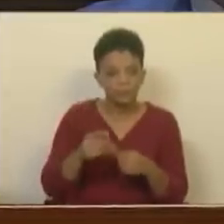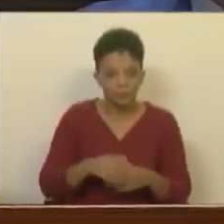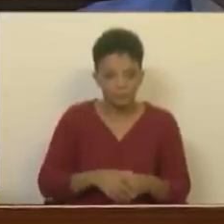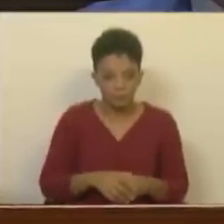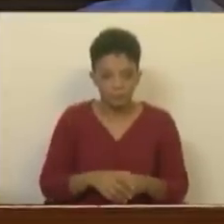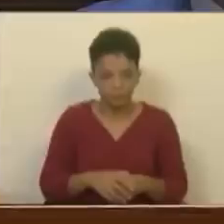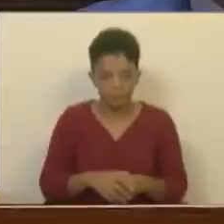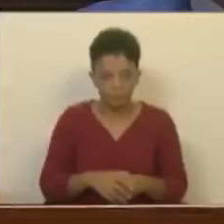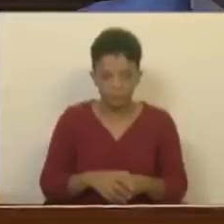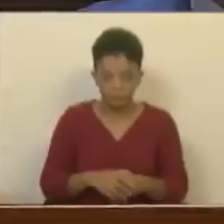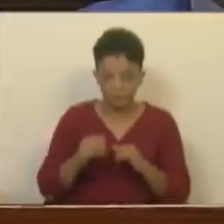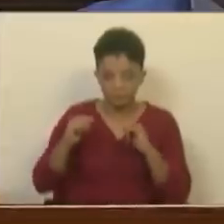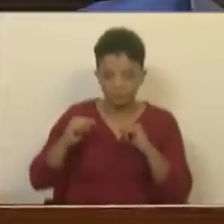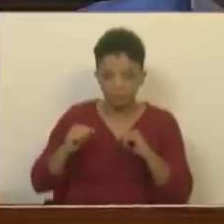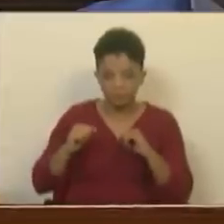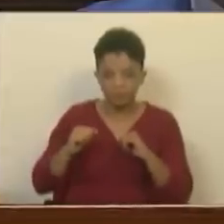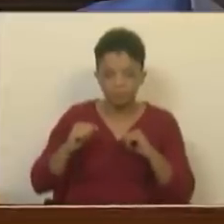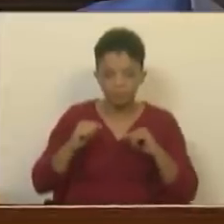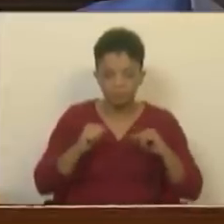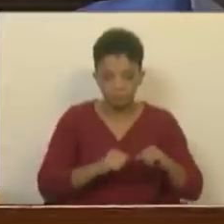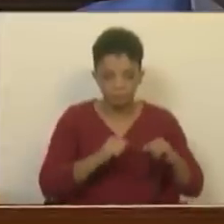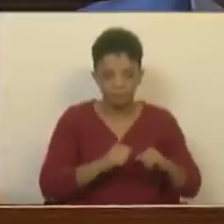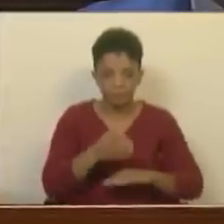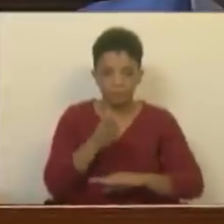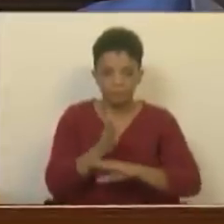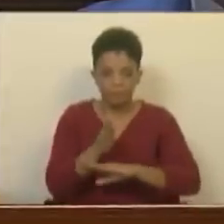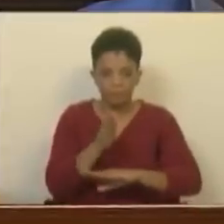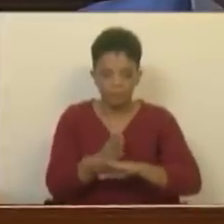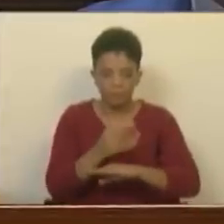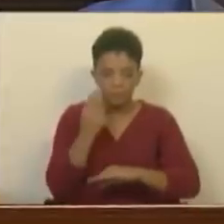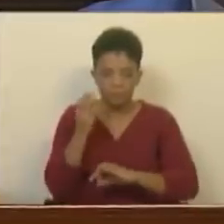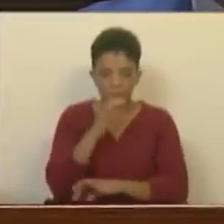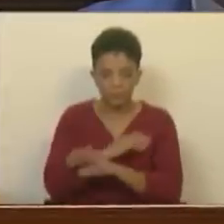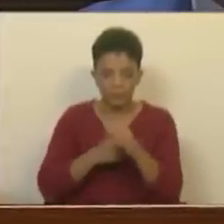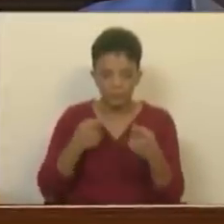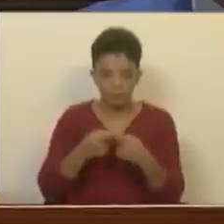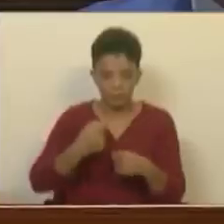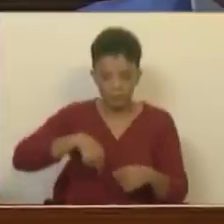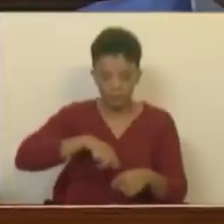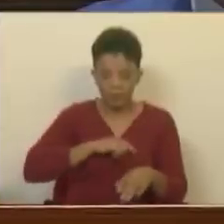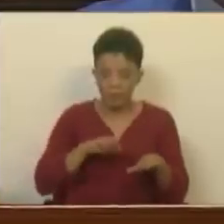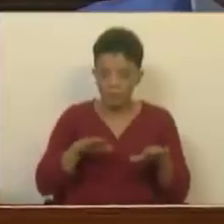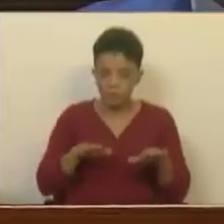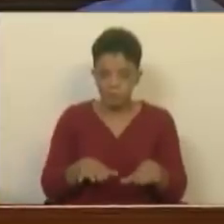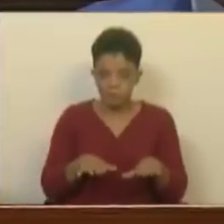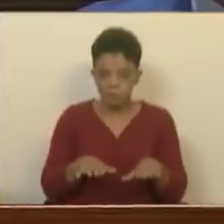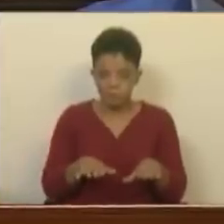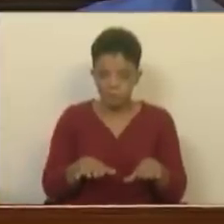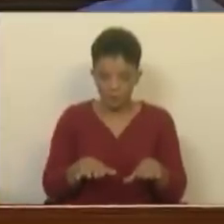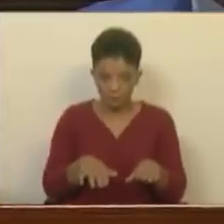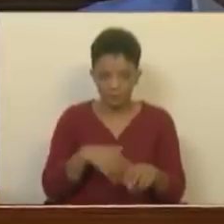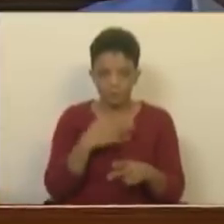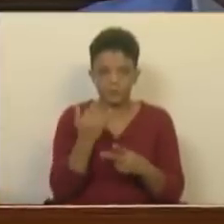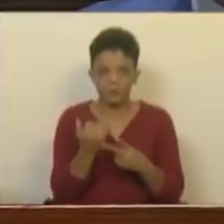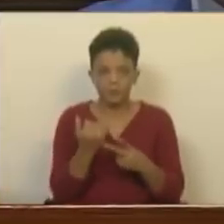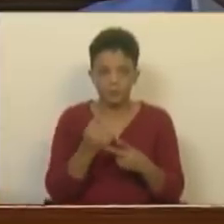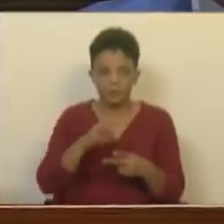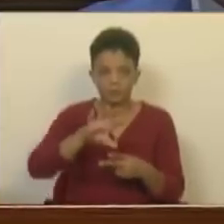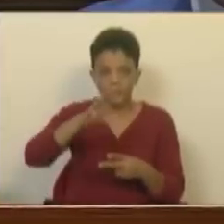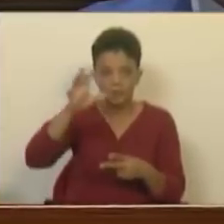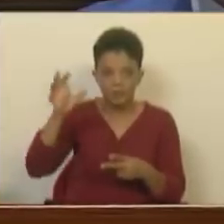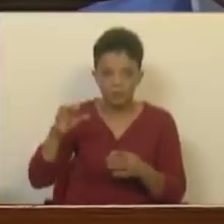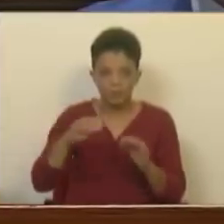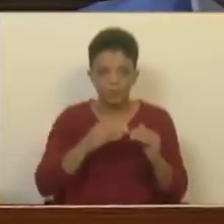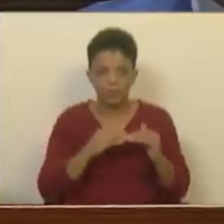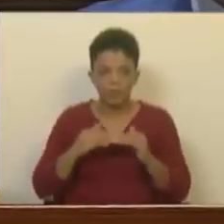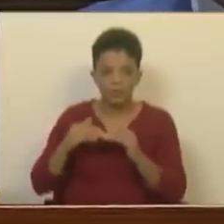o ponto de vista da convergência com a média da União Europeia estagnamos a segunda é que os países da coesão